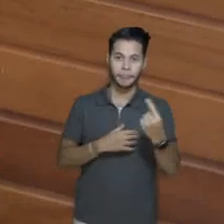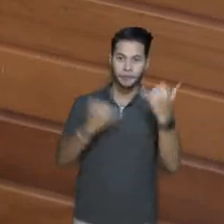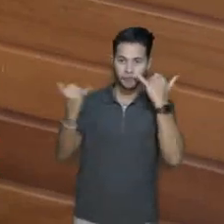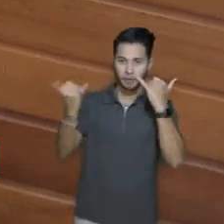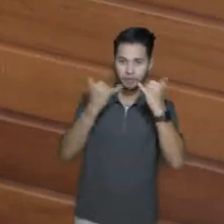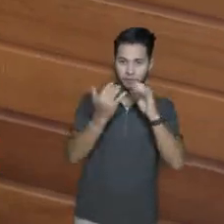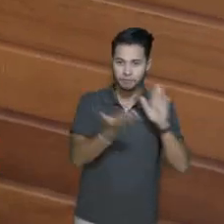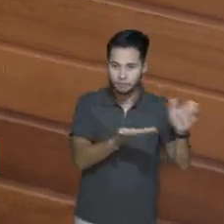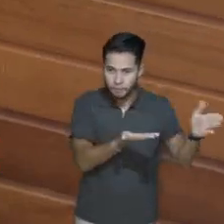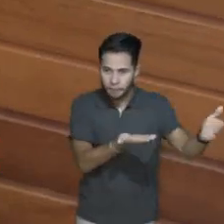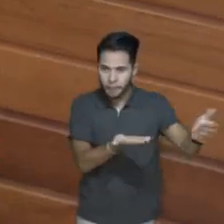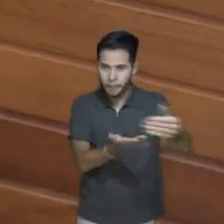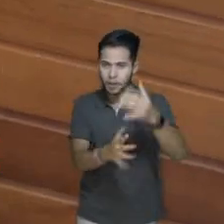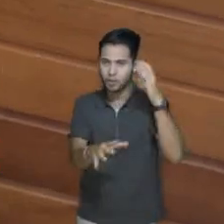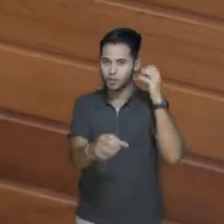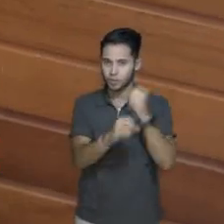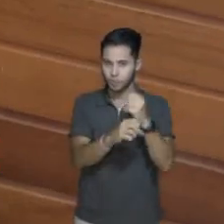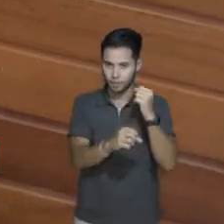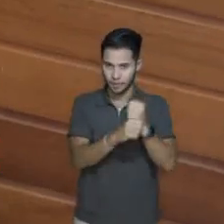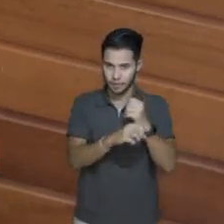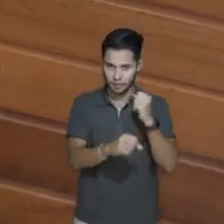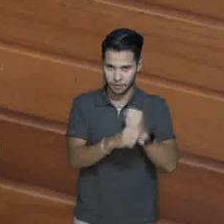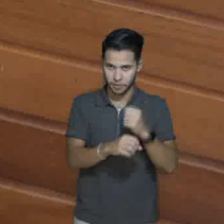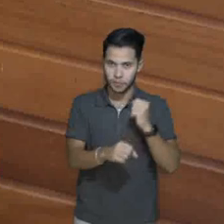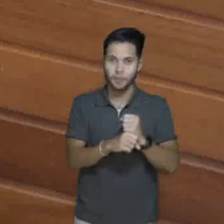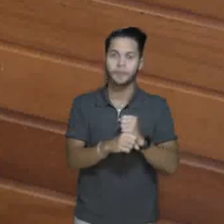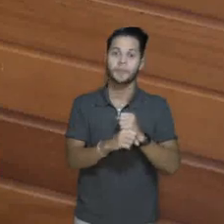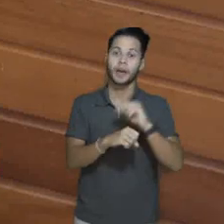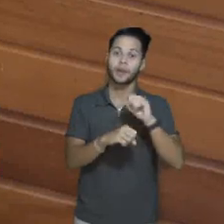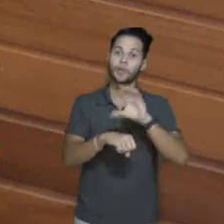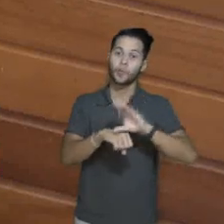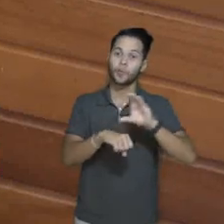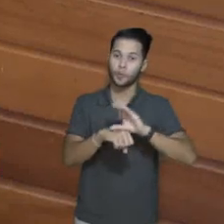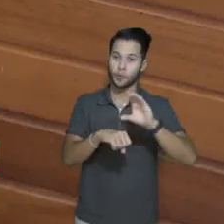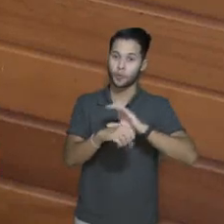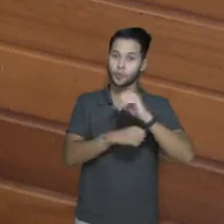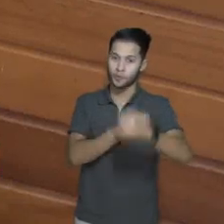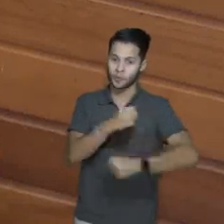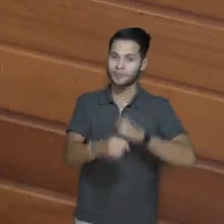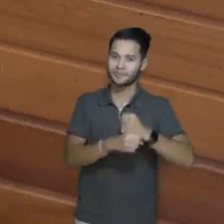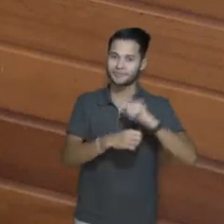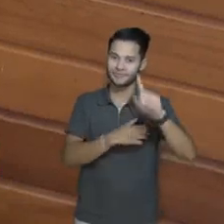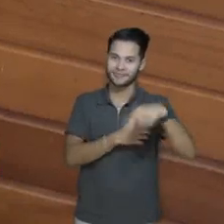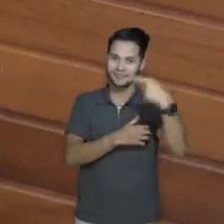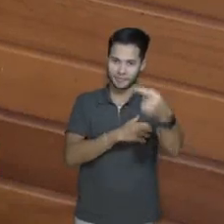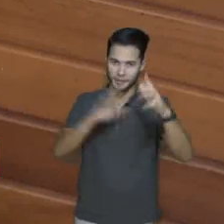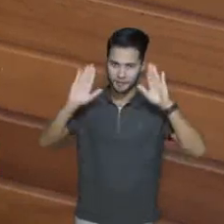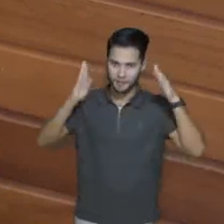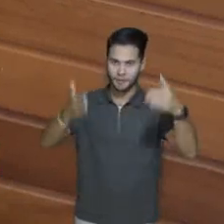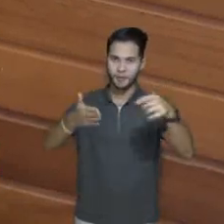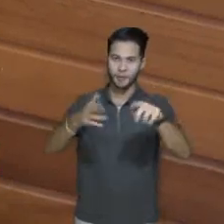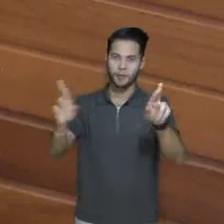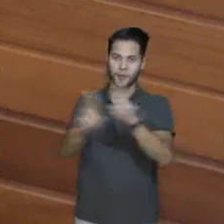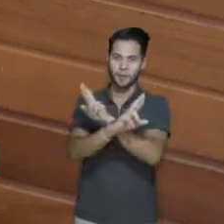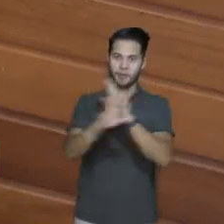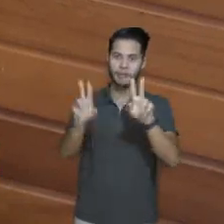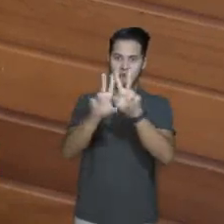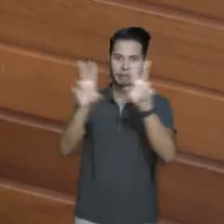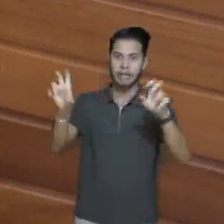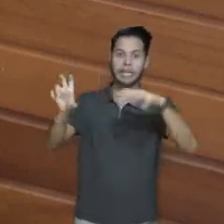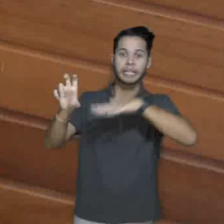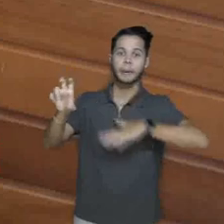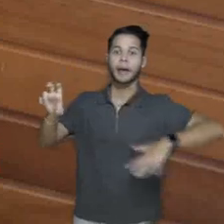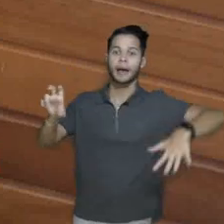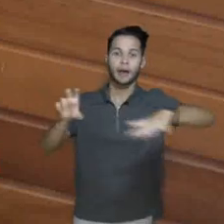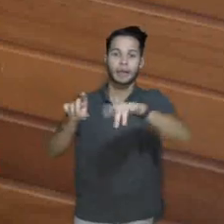somando do ano que vem Teco D um curso de capacitação daí mais íntegro e e com maior espaço 20 horas